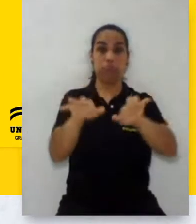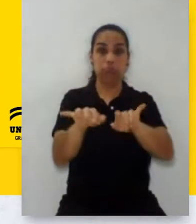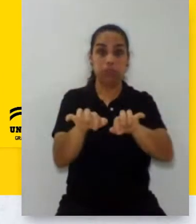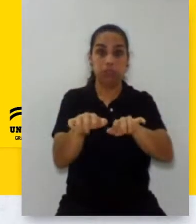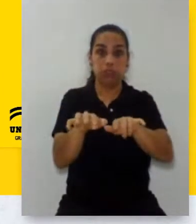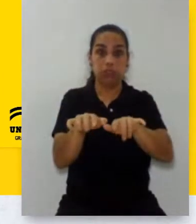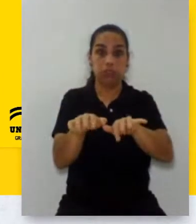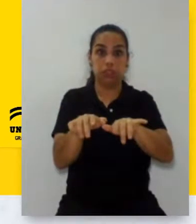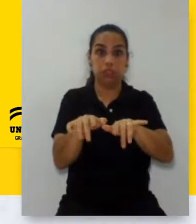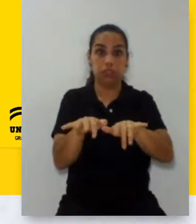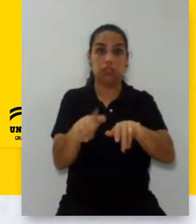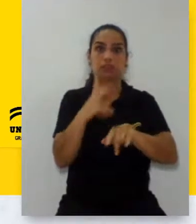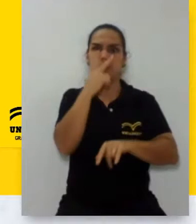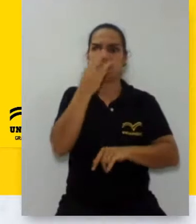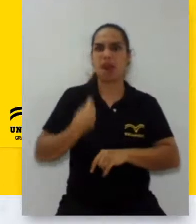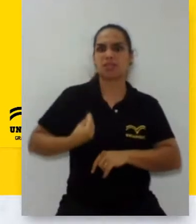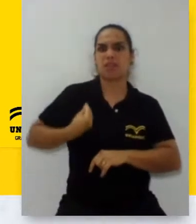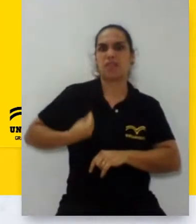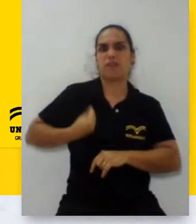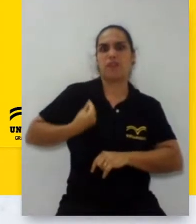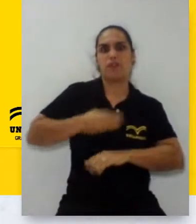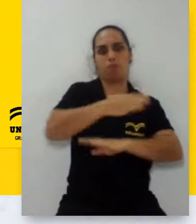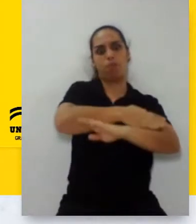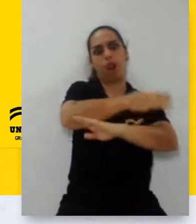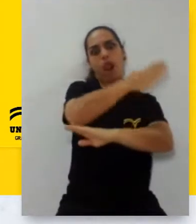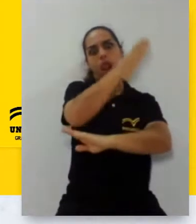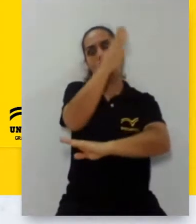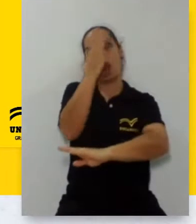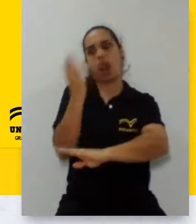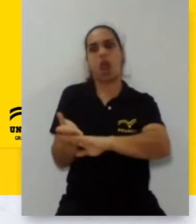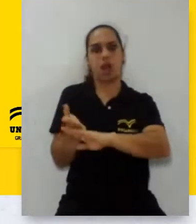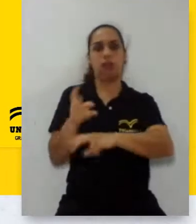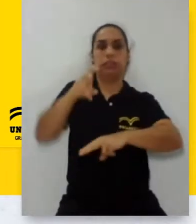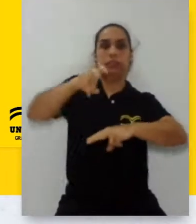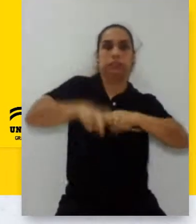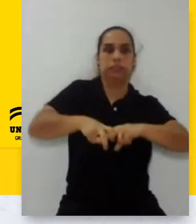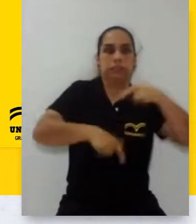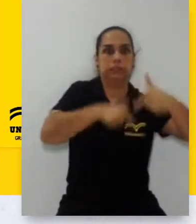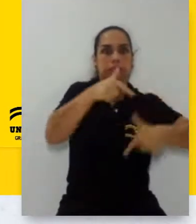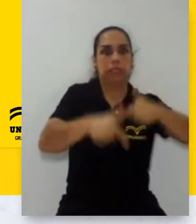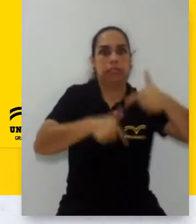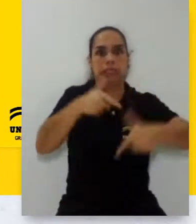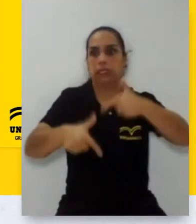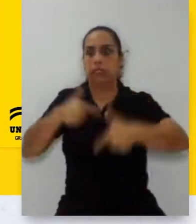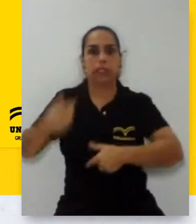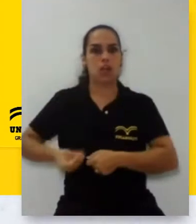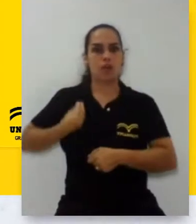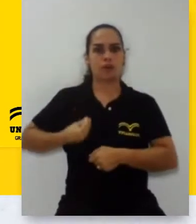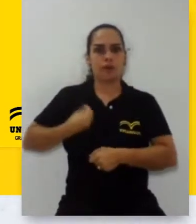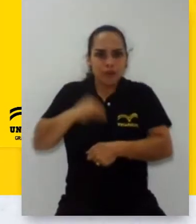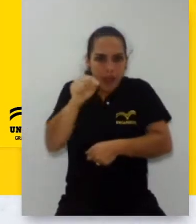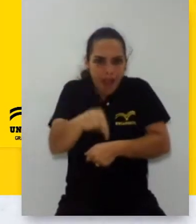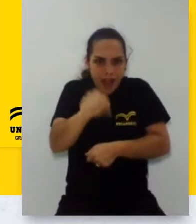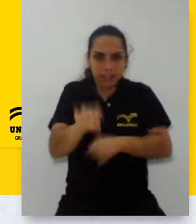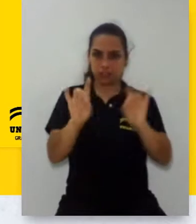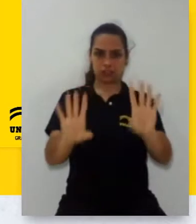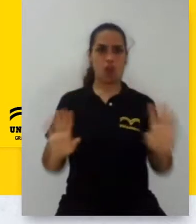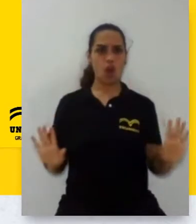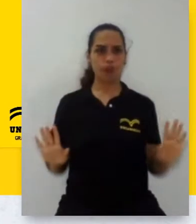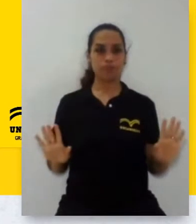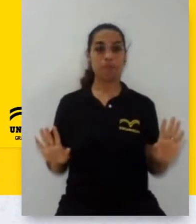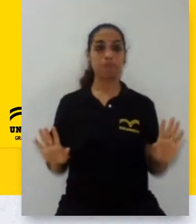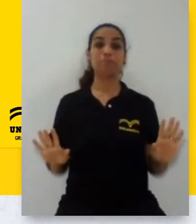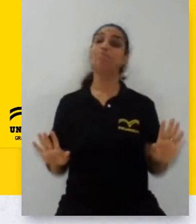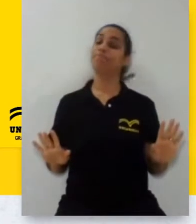trabalho, preso nesse local? Apenas sentado, trabalhando e vivendo? Talvez muitos de vocês já se sentiram